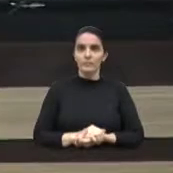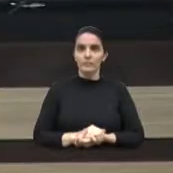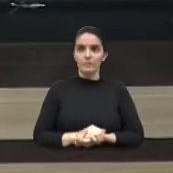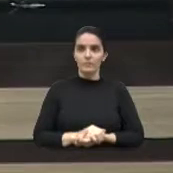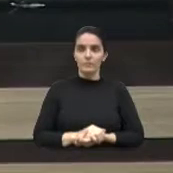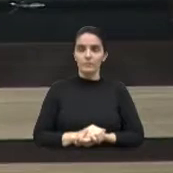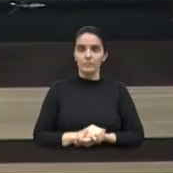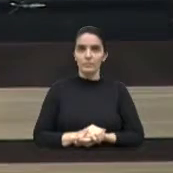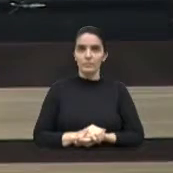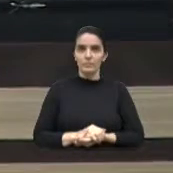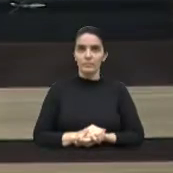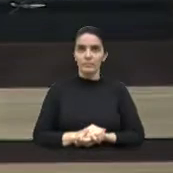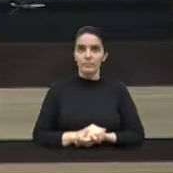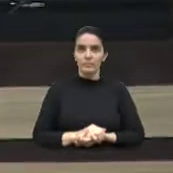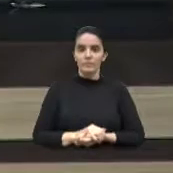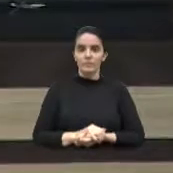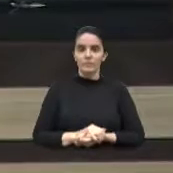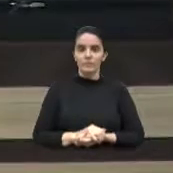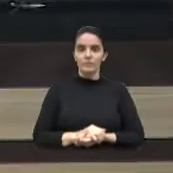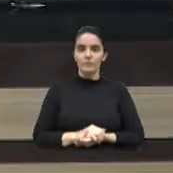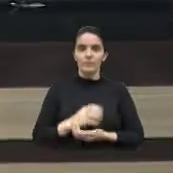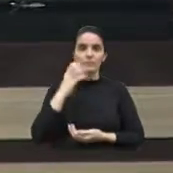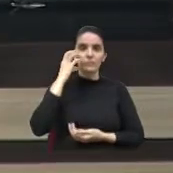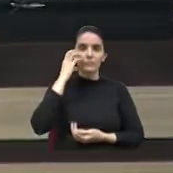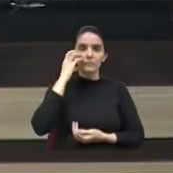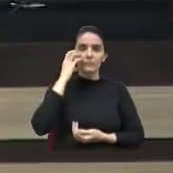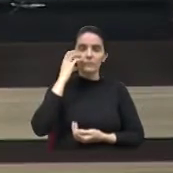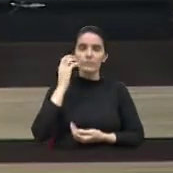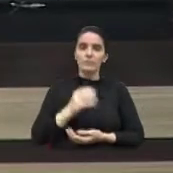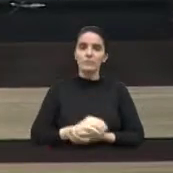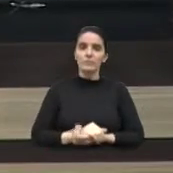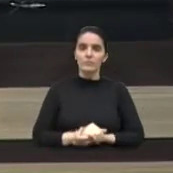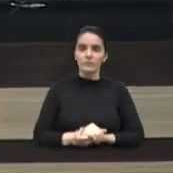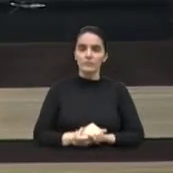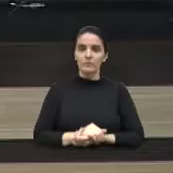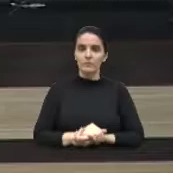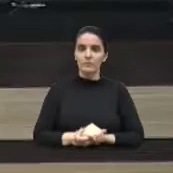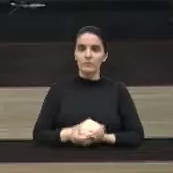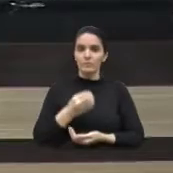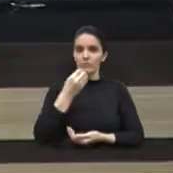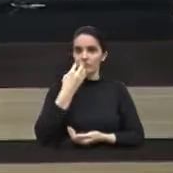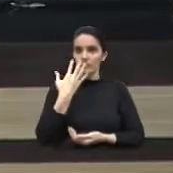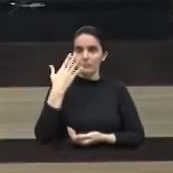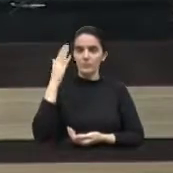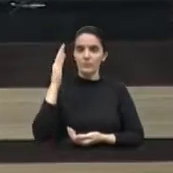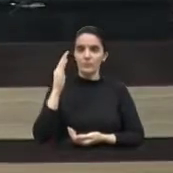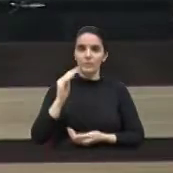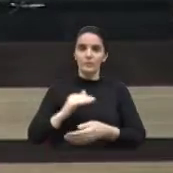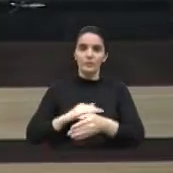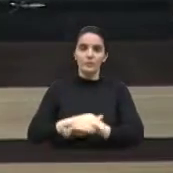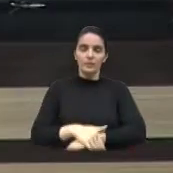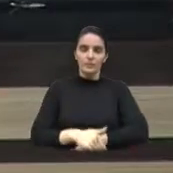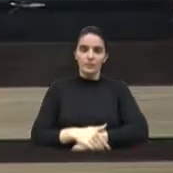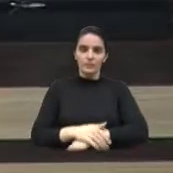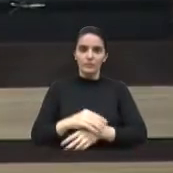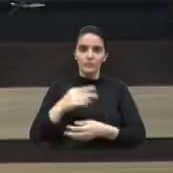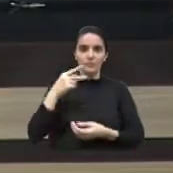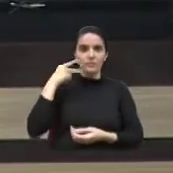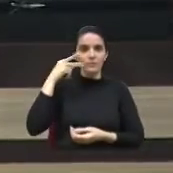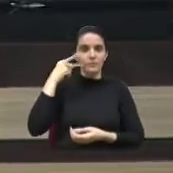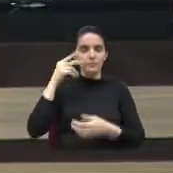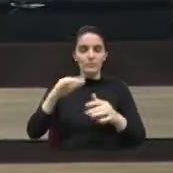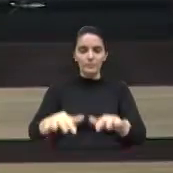presidente. Questão de ordem do vereador Marcelo Rossi. Boa noite, senhor presidente, ilustres pares,